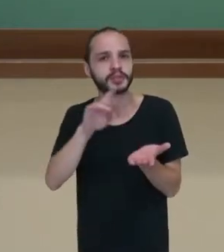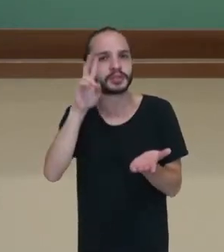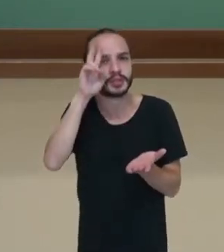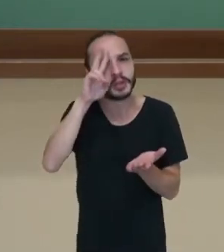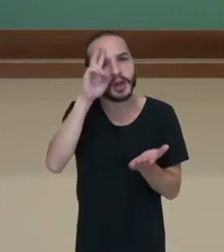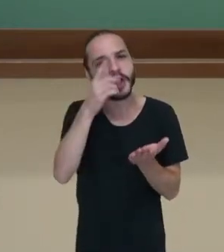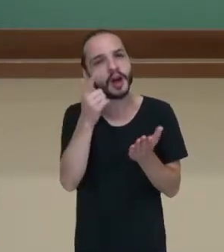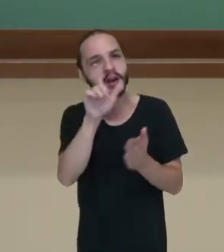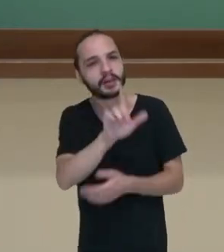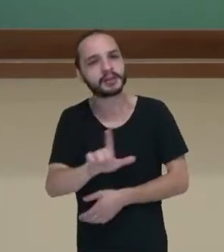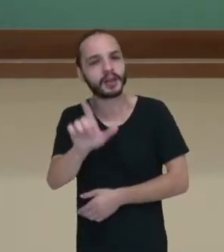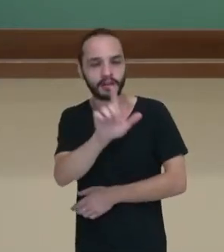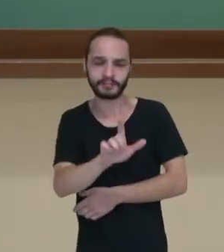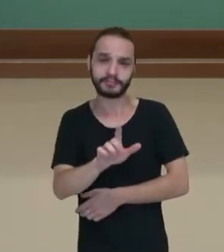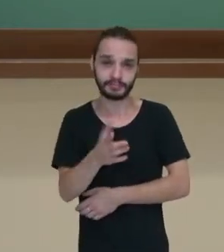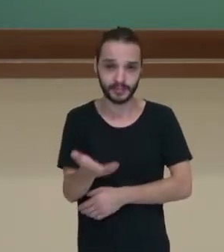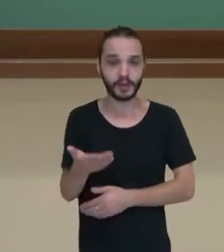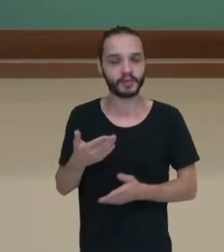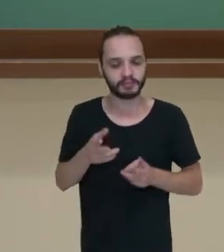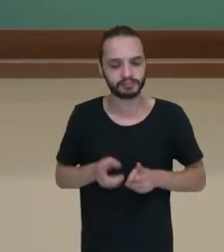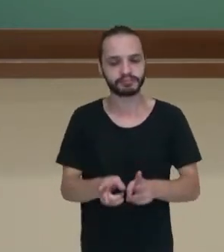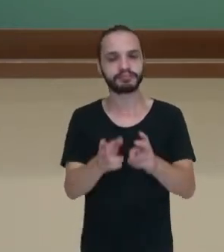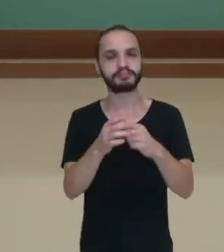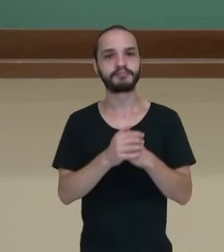literatura. Vamos continuar a falar.